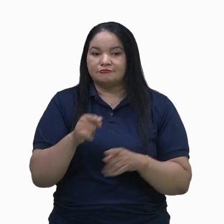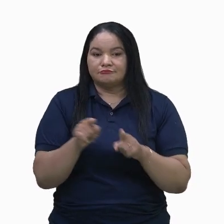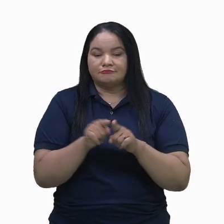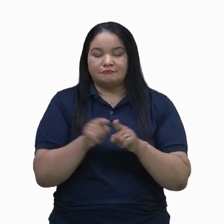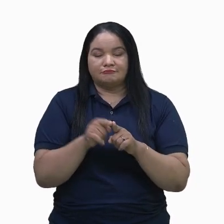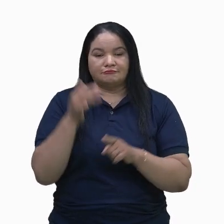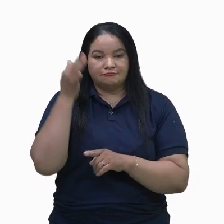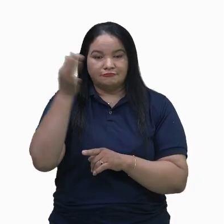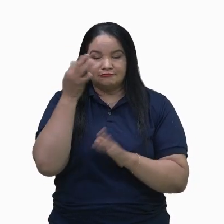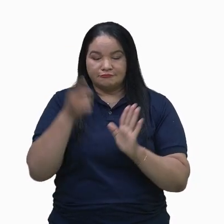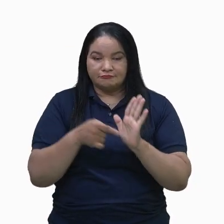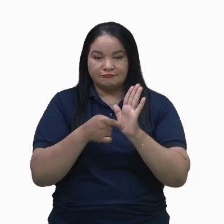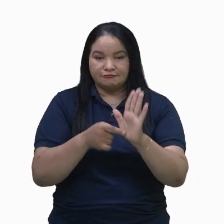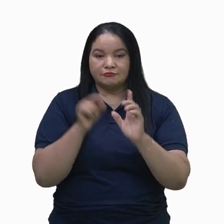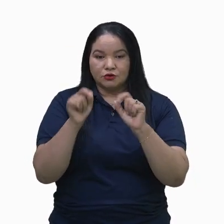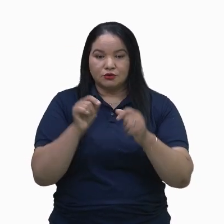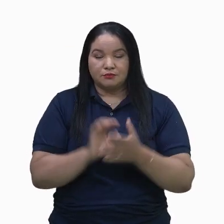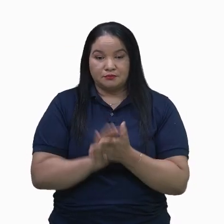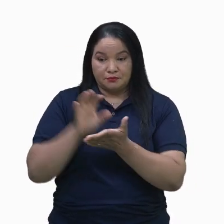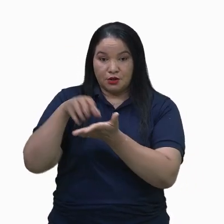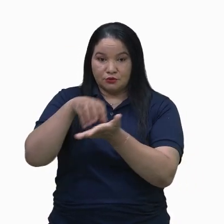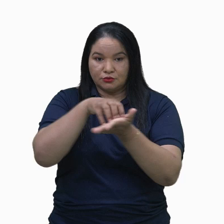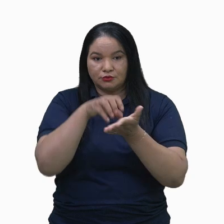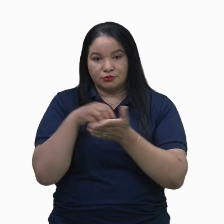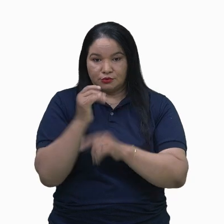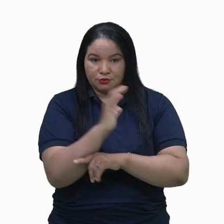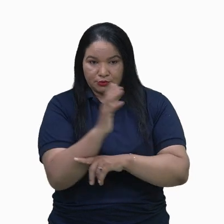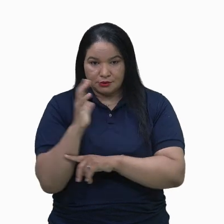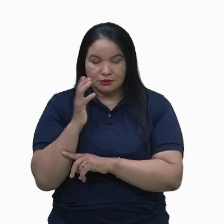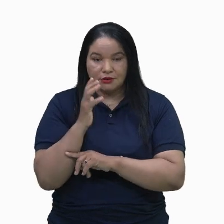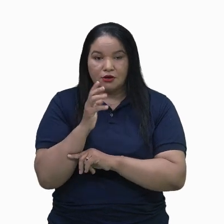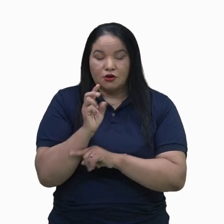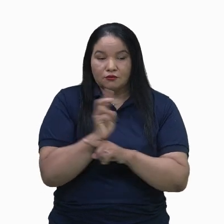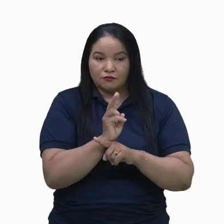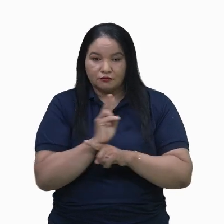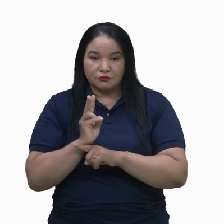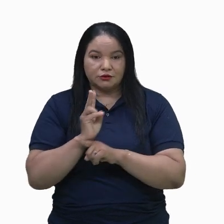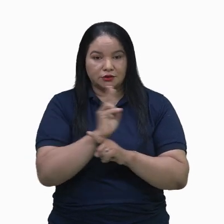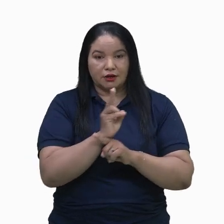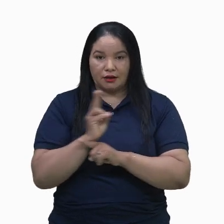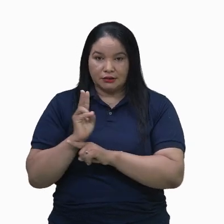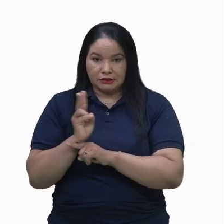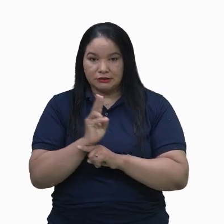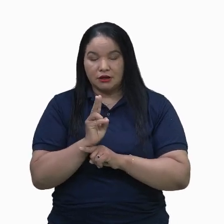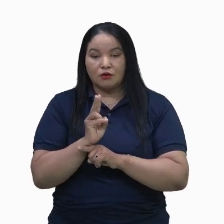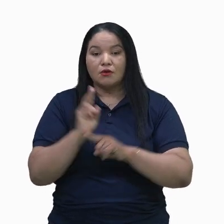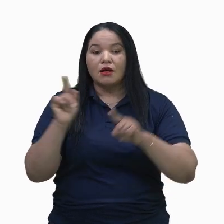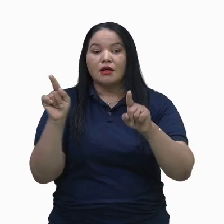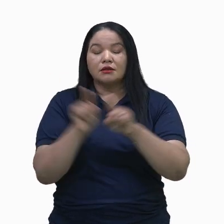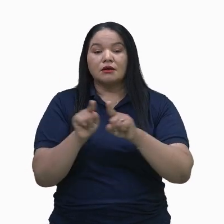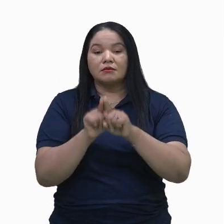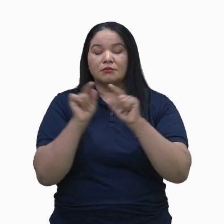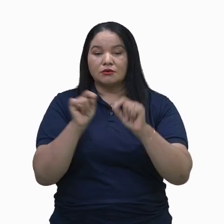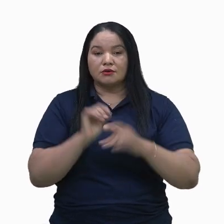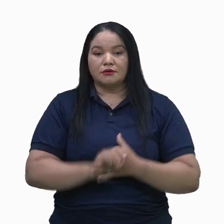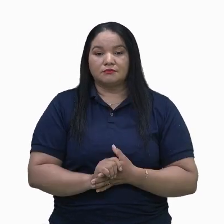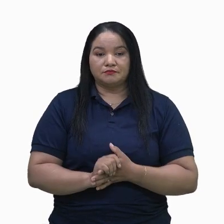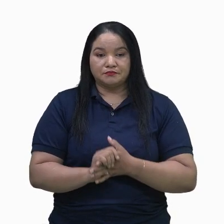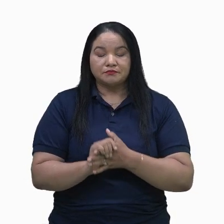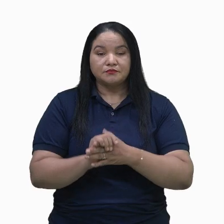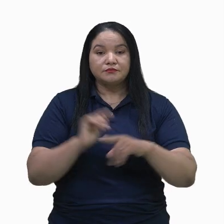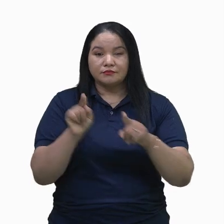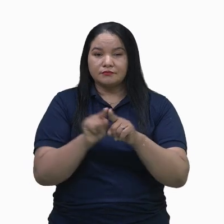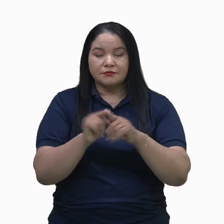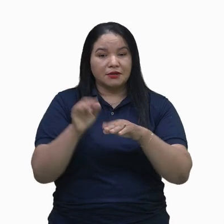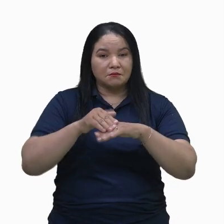é fortalecer as instituições ambientais, né, que são os órgãos fiscalizadores, e mais do que uma questão administrativa, né,